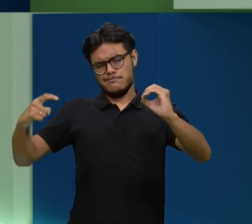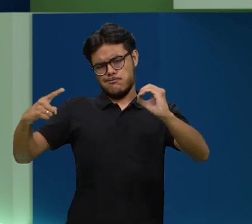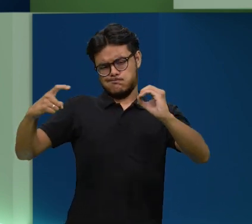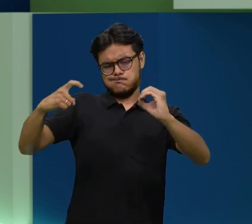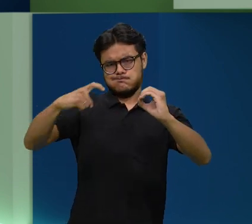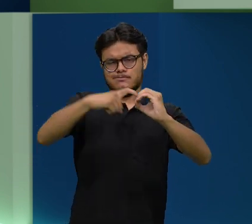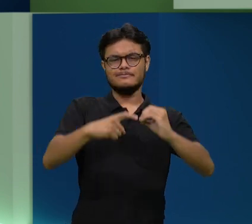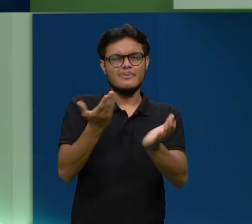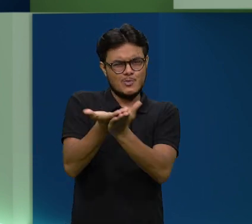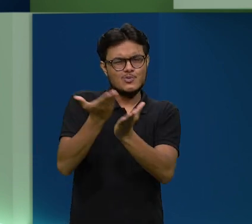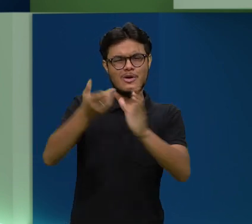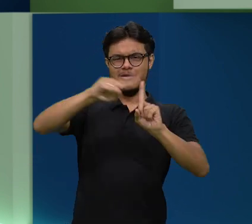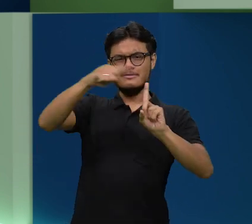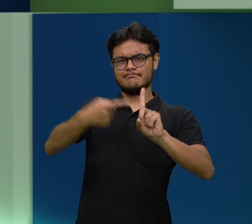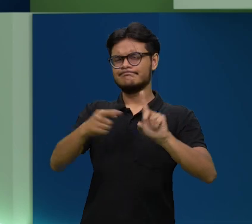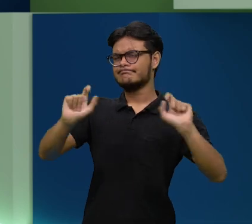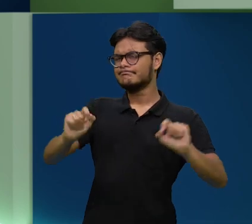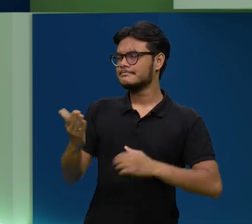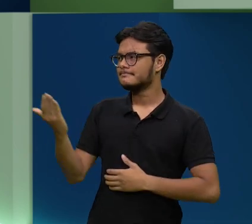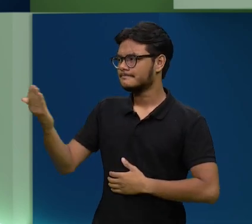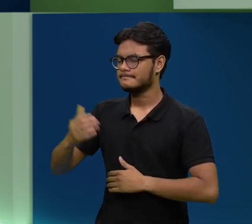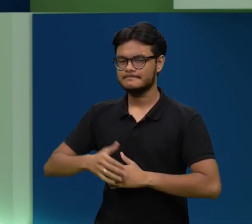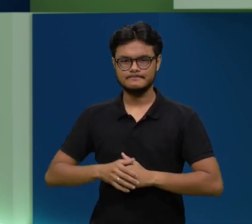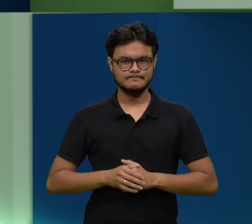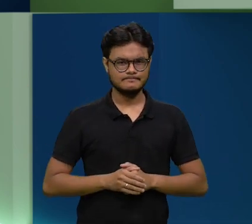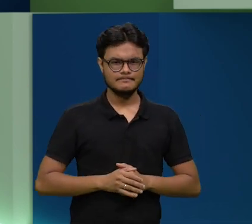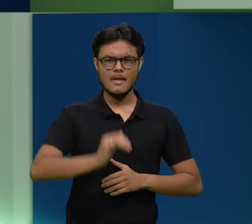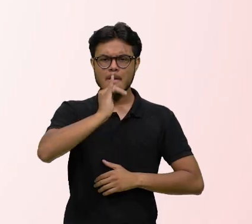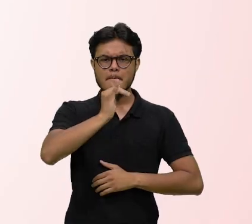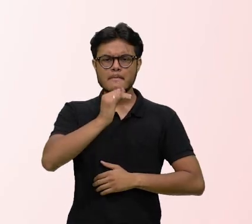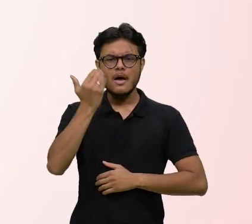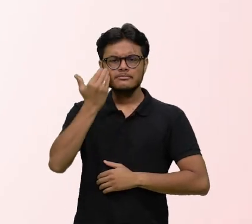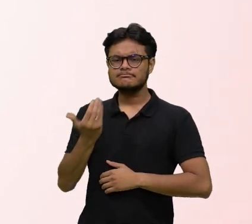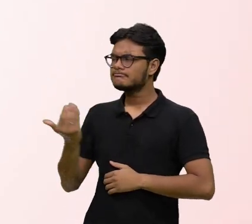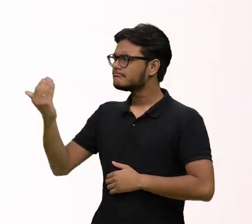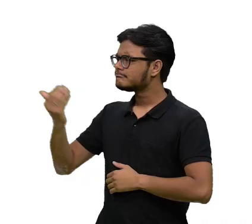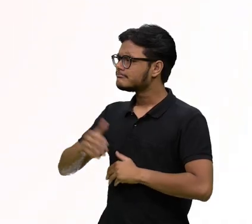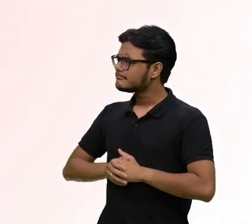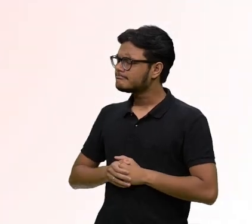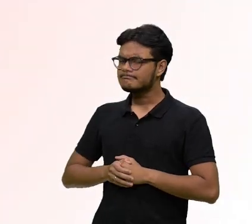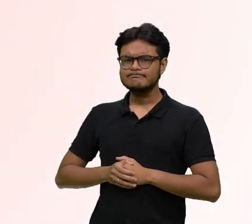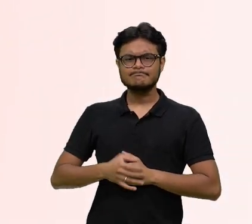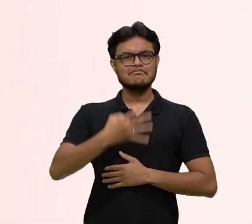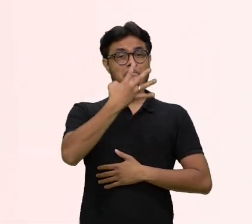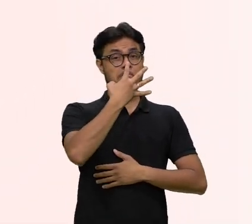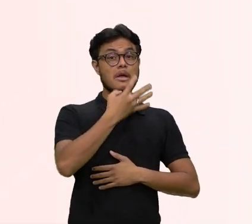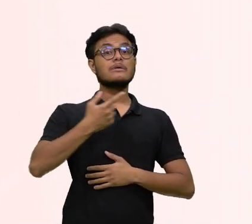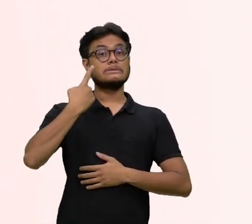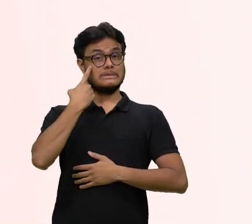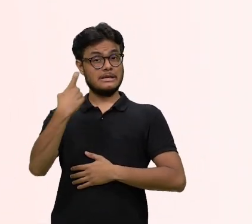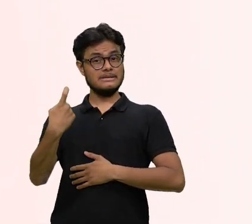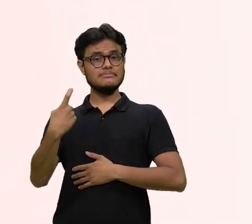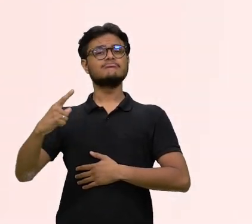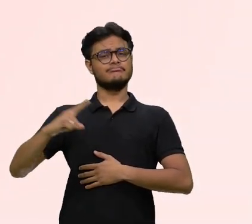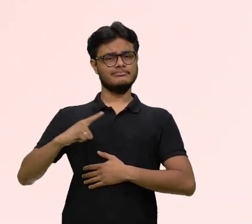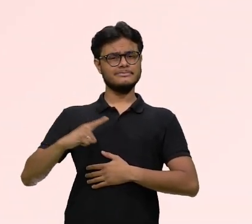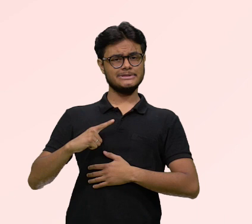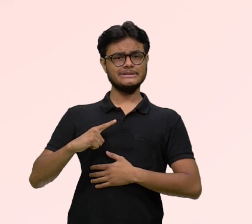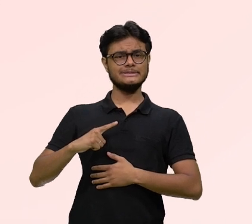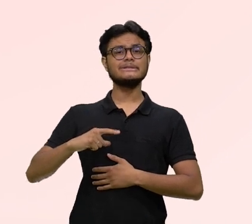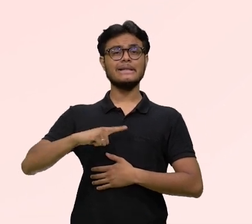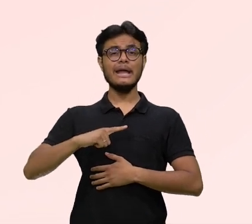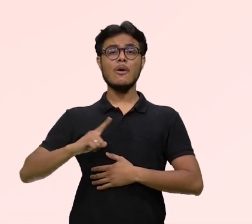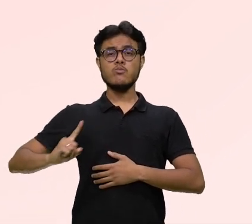na fecundação? Vamos lá? Viaja comigo aí na fecundação. Olha só aí esse processo. Você está vendo aí, não é verdade? Olha